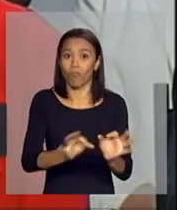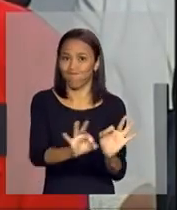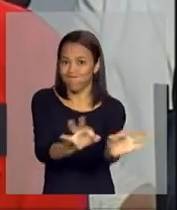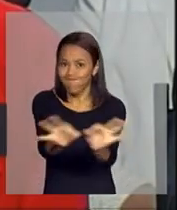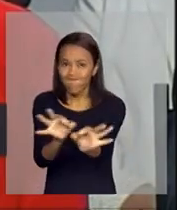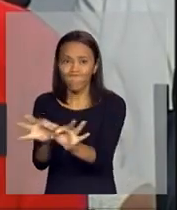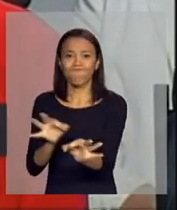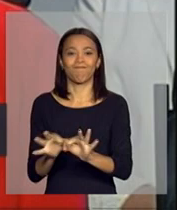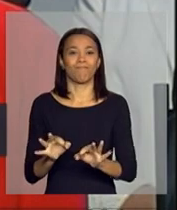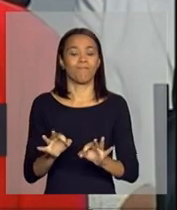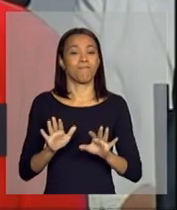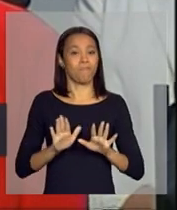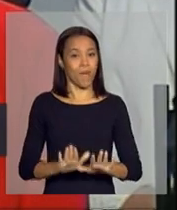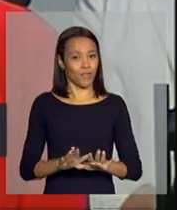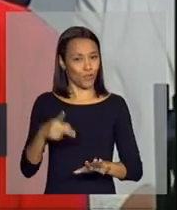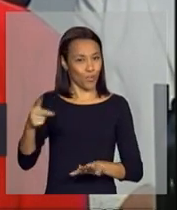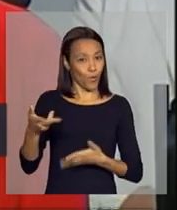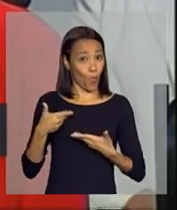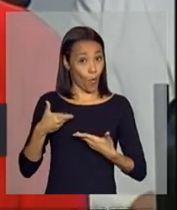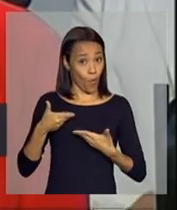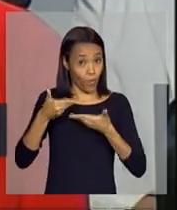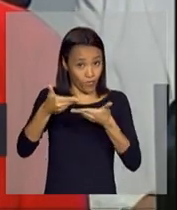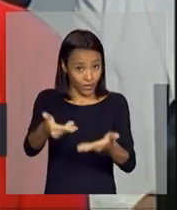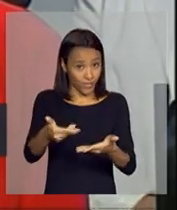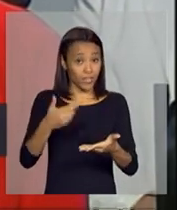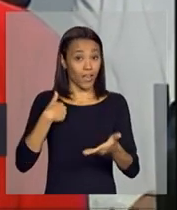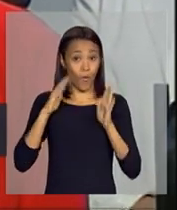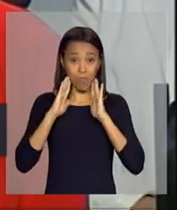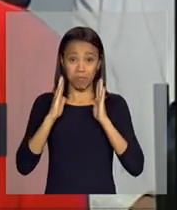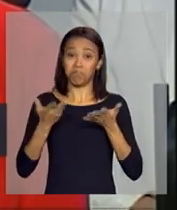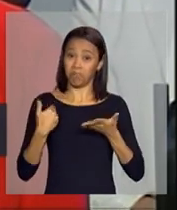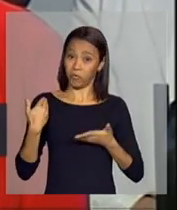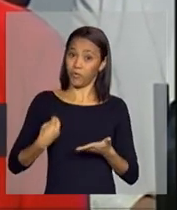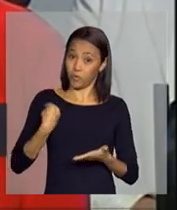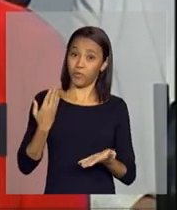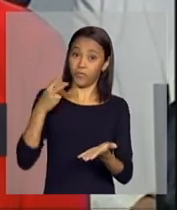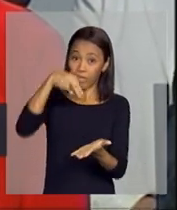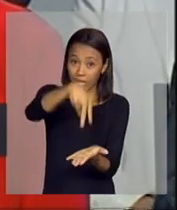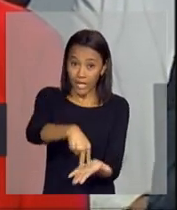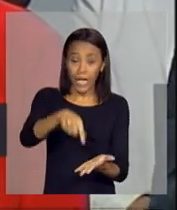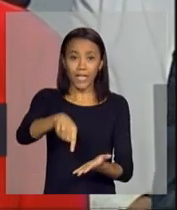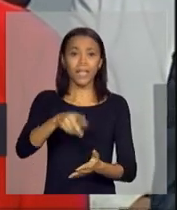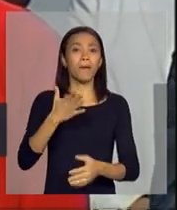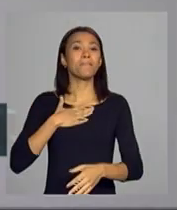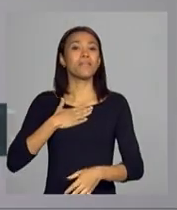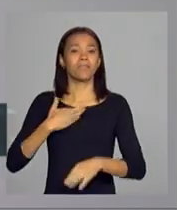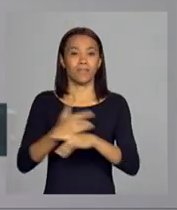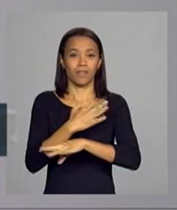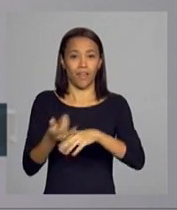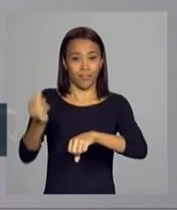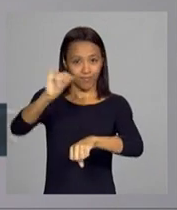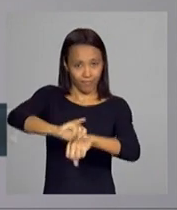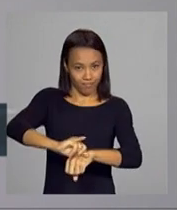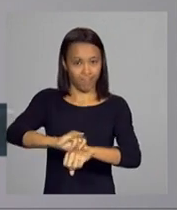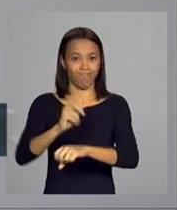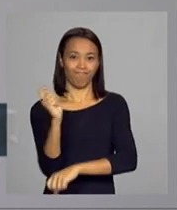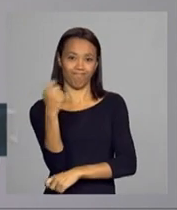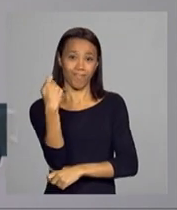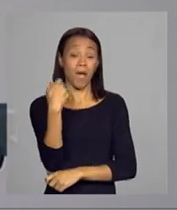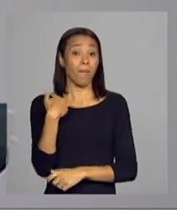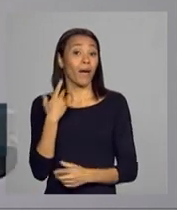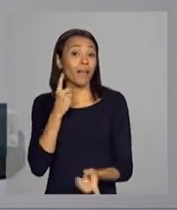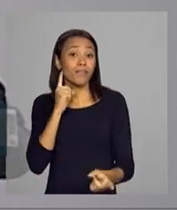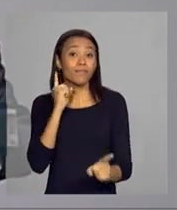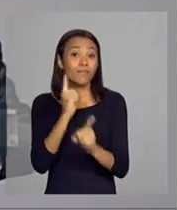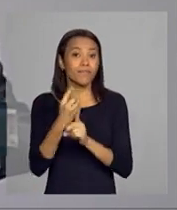aí, com o seu convite, eu tive a honra de vir aqui até Porto Alegre, na minha cidade, para exatamente participar desse